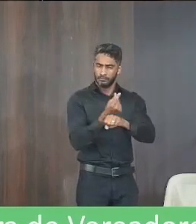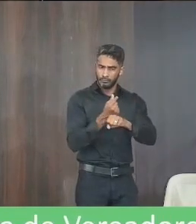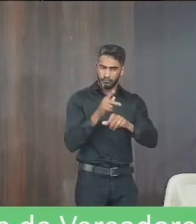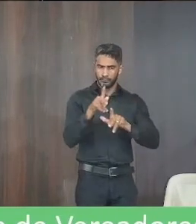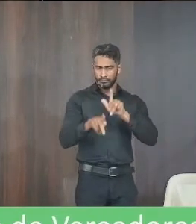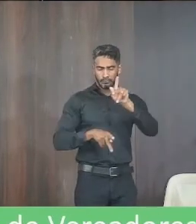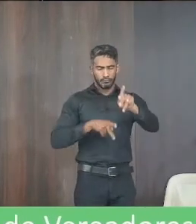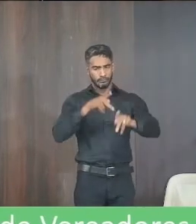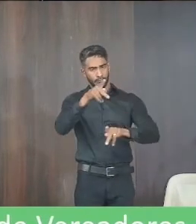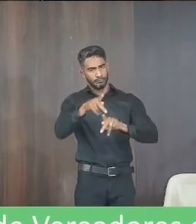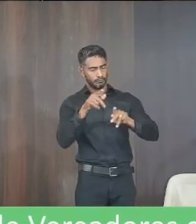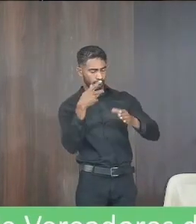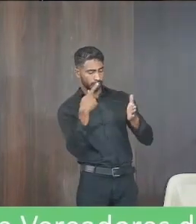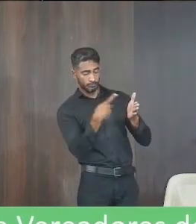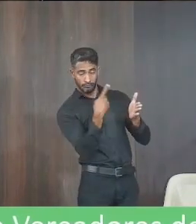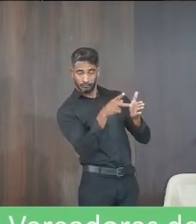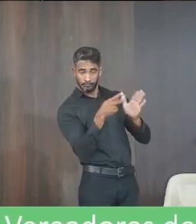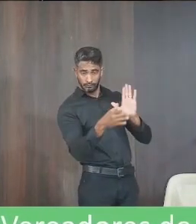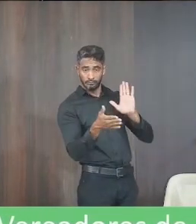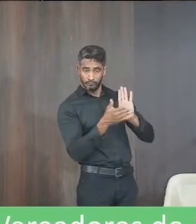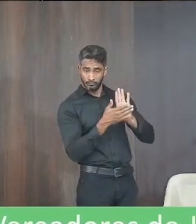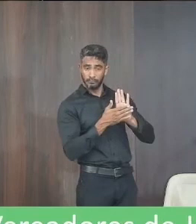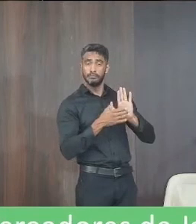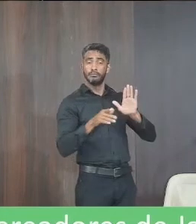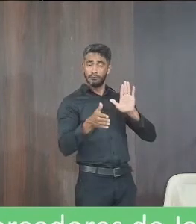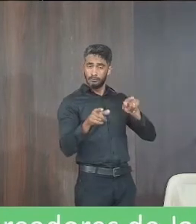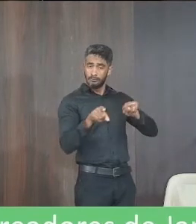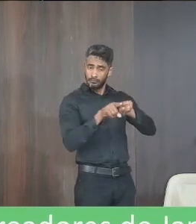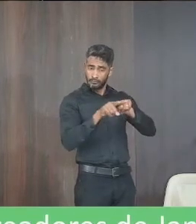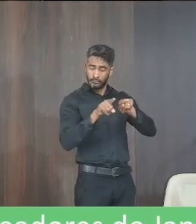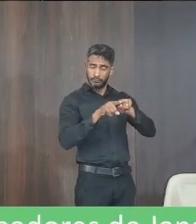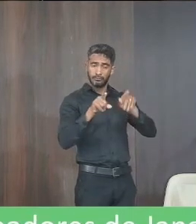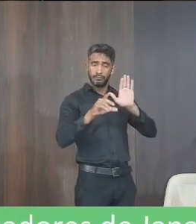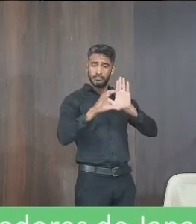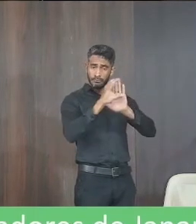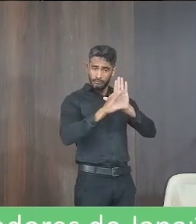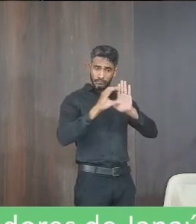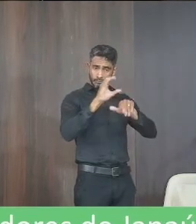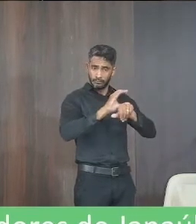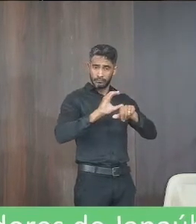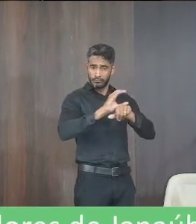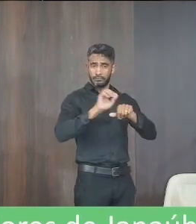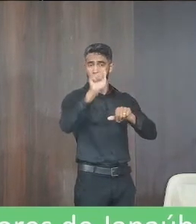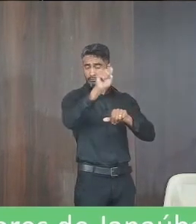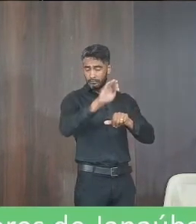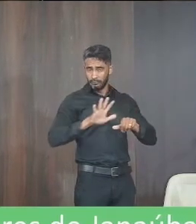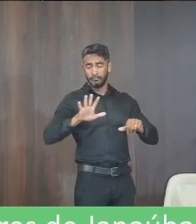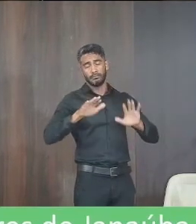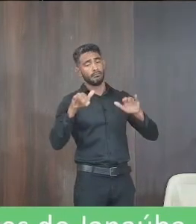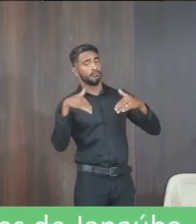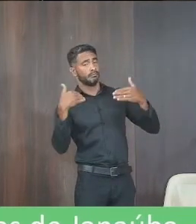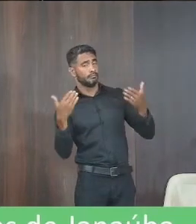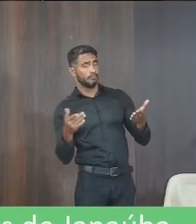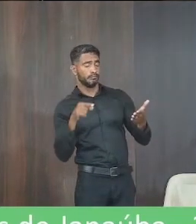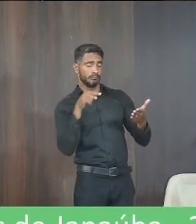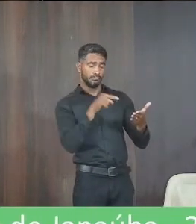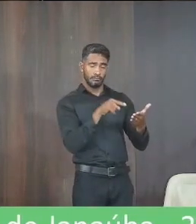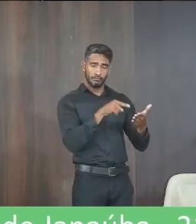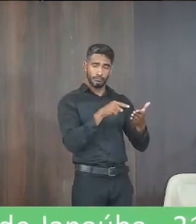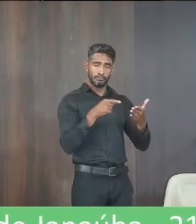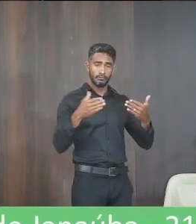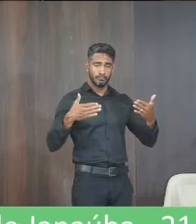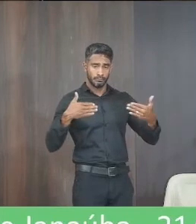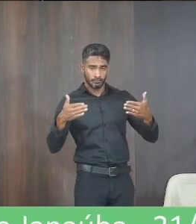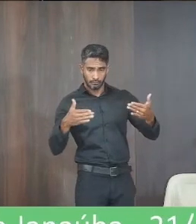públicos constantes da referida lei e previsto na Constituição Federal artigo 65 parágrafo 8 assim as regras de